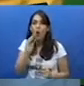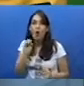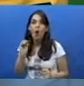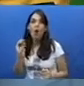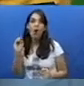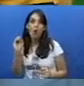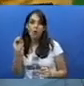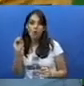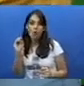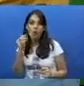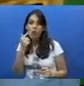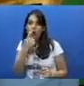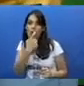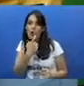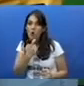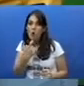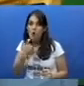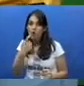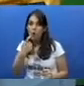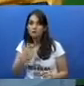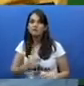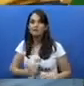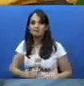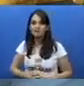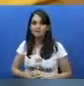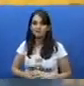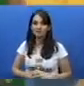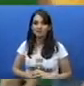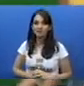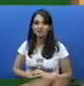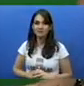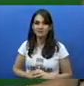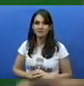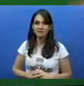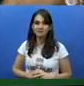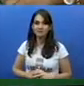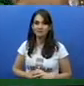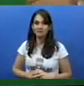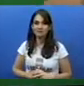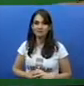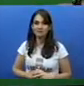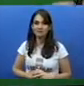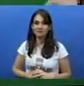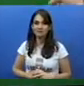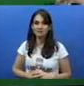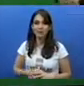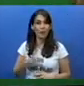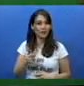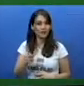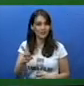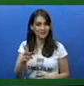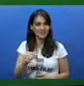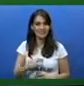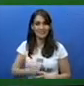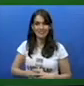Vovô. A boca fecha mais um pouquinho, tá? Vamos continuar.